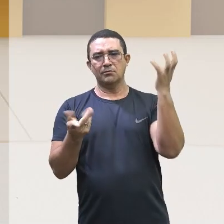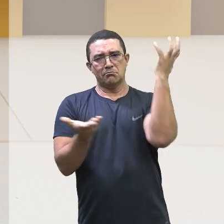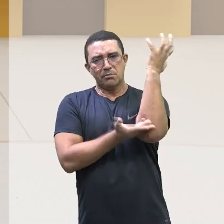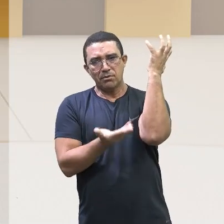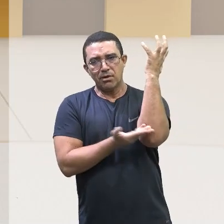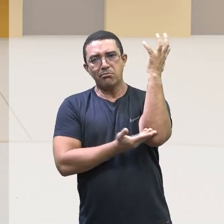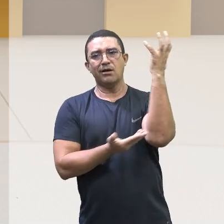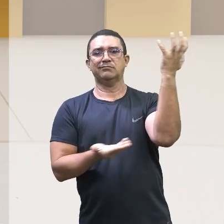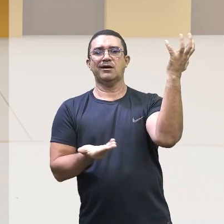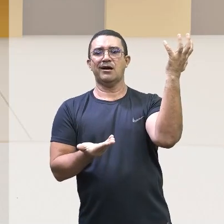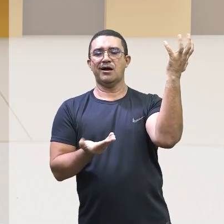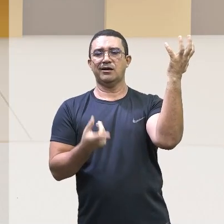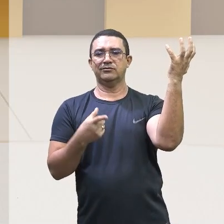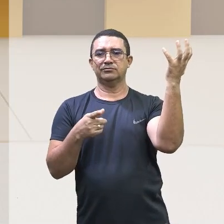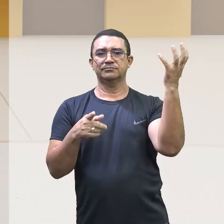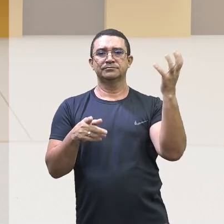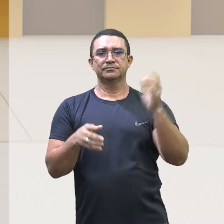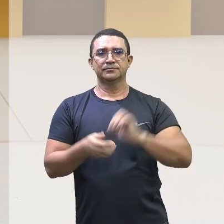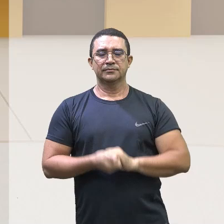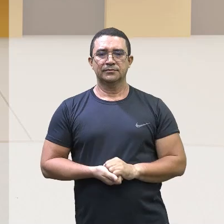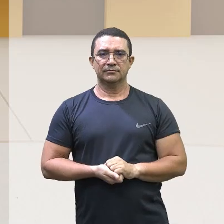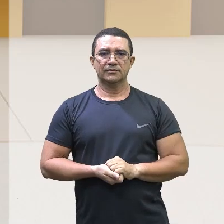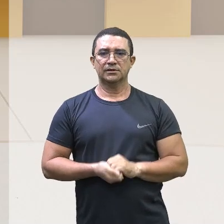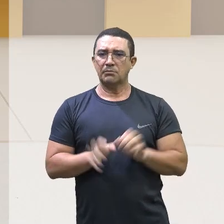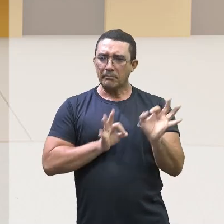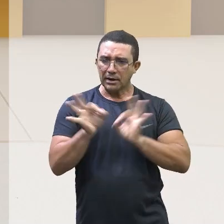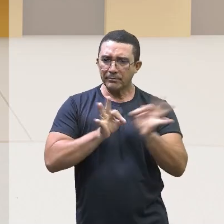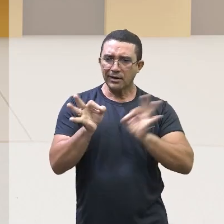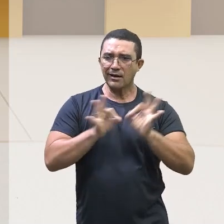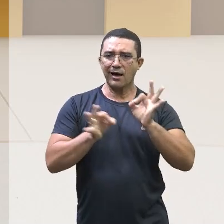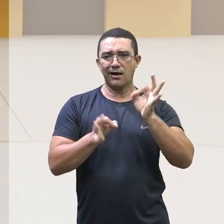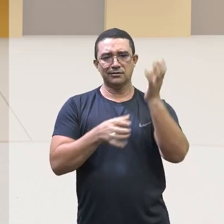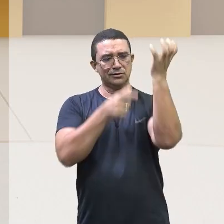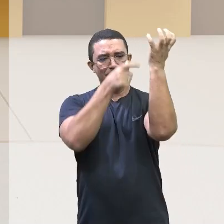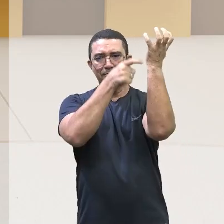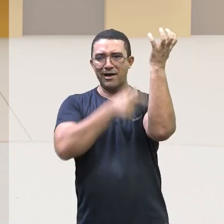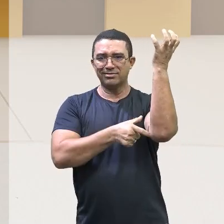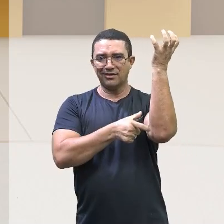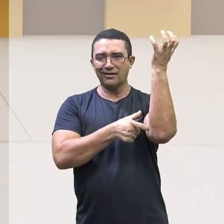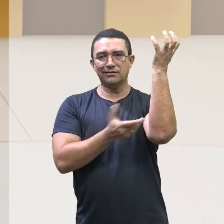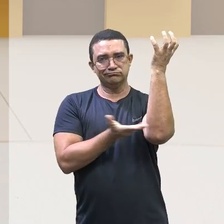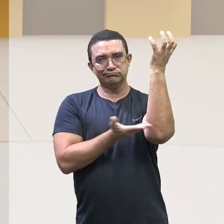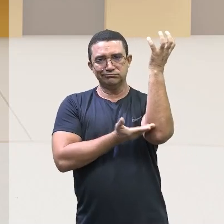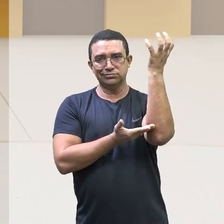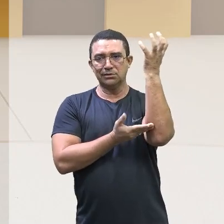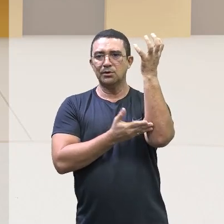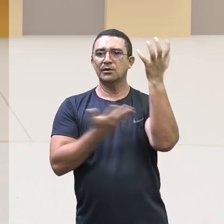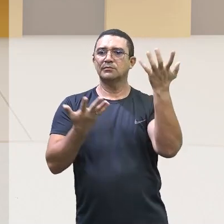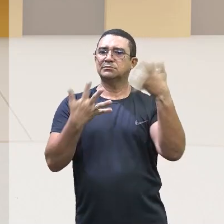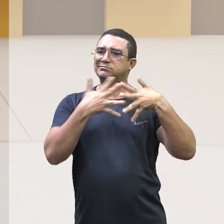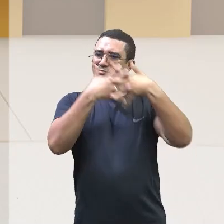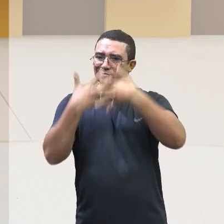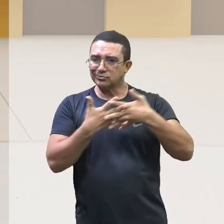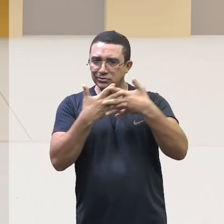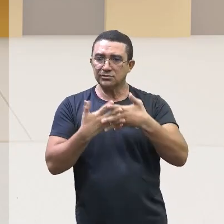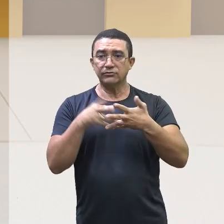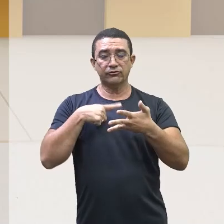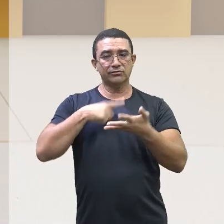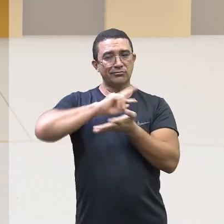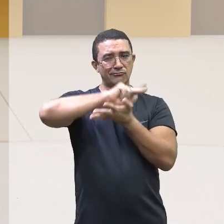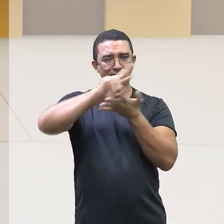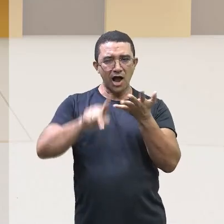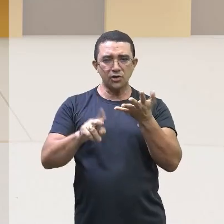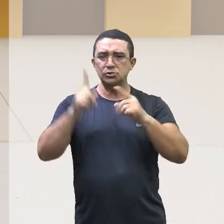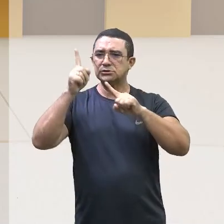árvore, né, o desbarte, a preparação da madeira para o transporte. Então, perceba aí várias ocupações que são